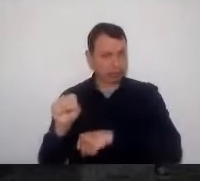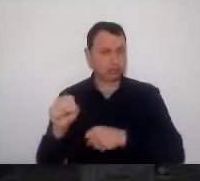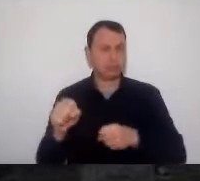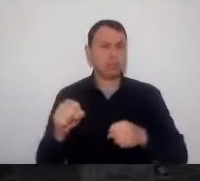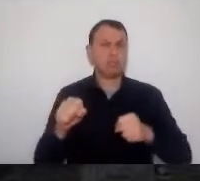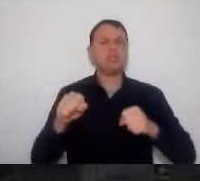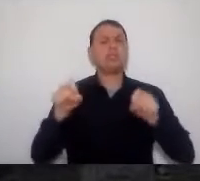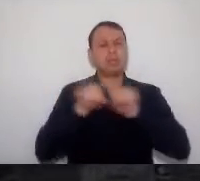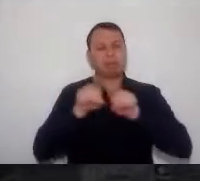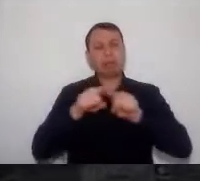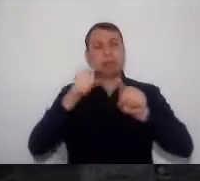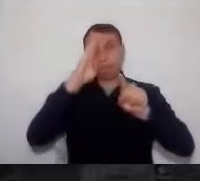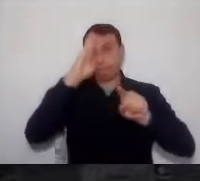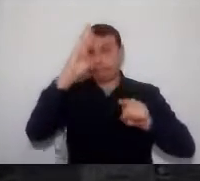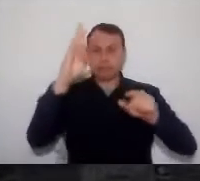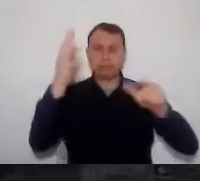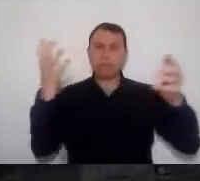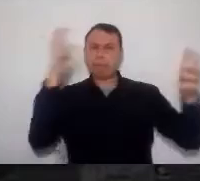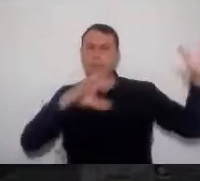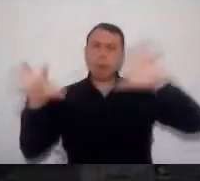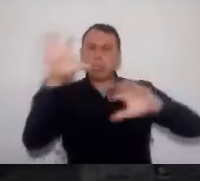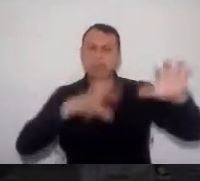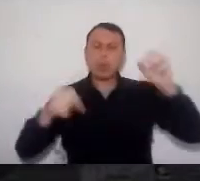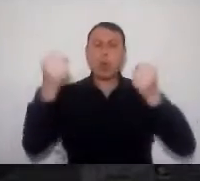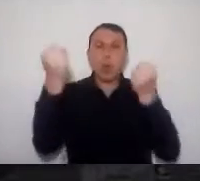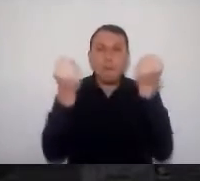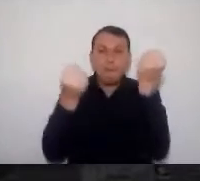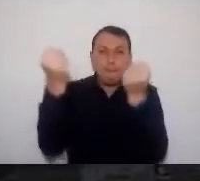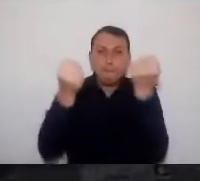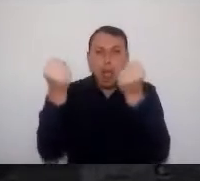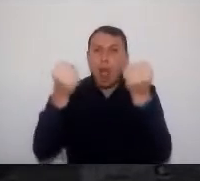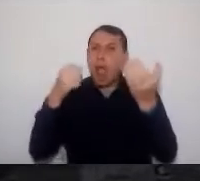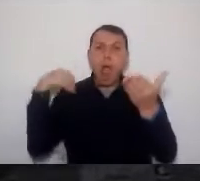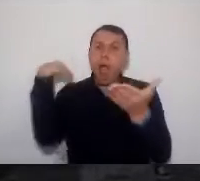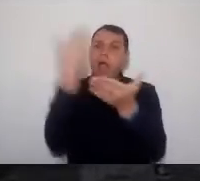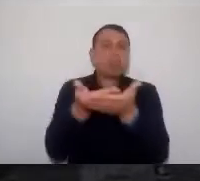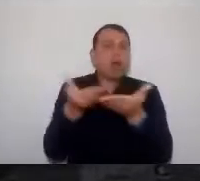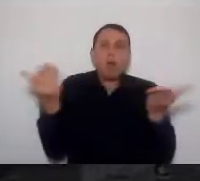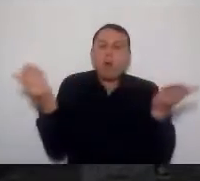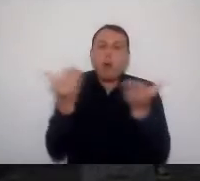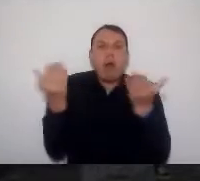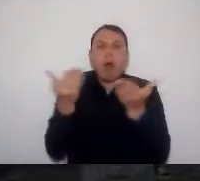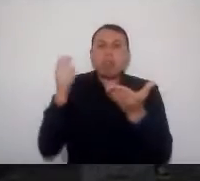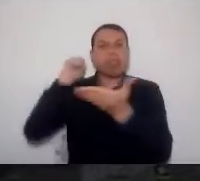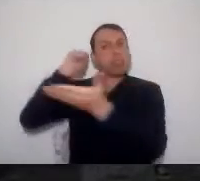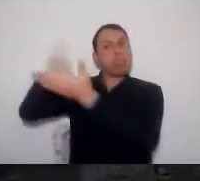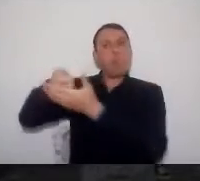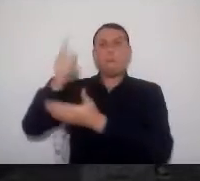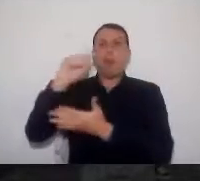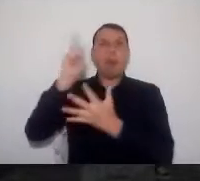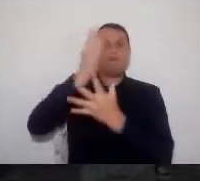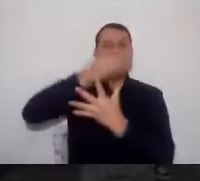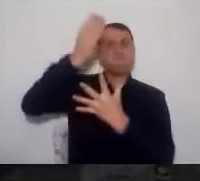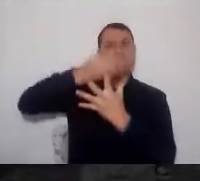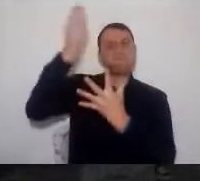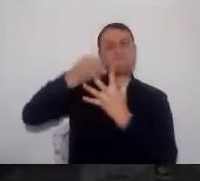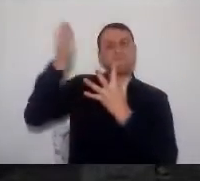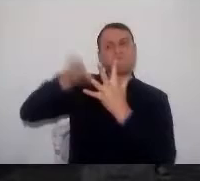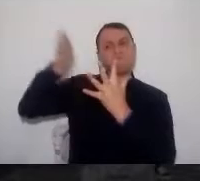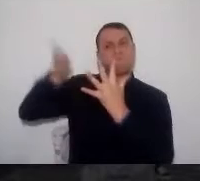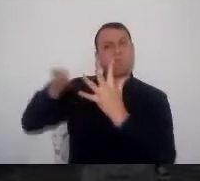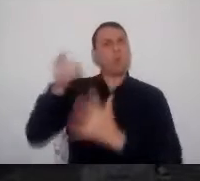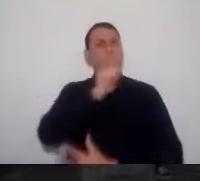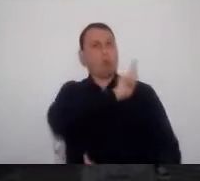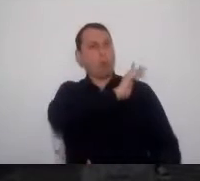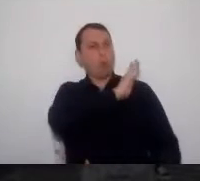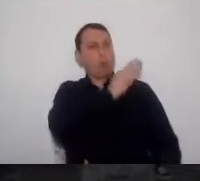de automóvel, até hoje não pagaram os financiamentos que receberam dos governos que me antecederam, e vocês sabem